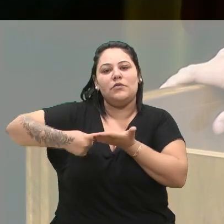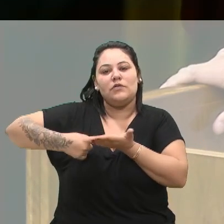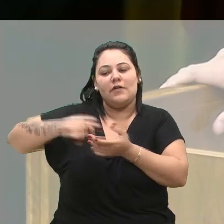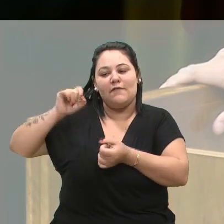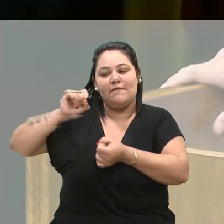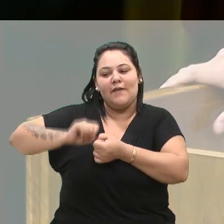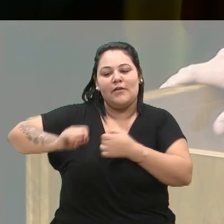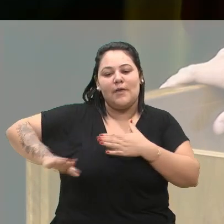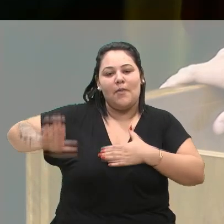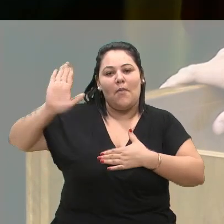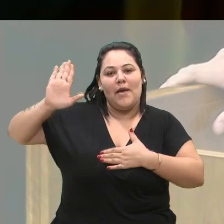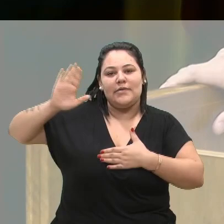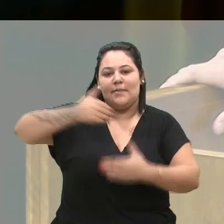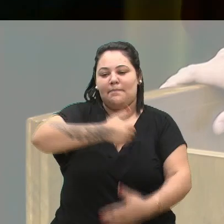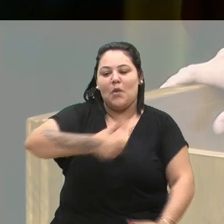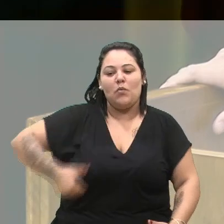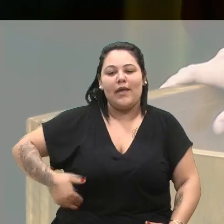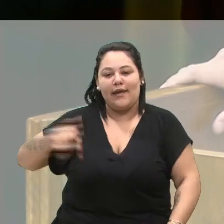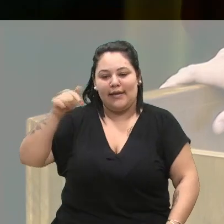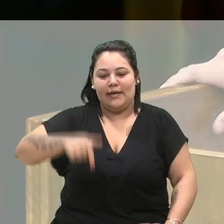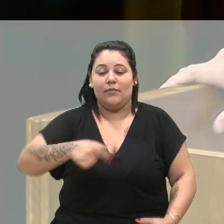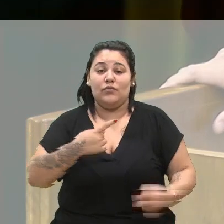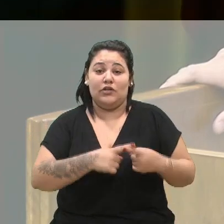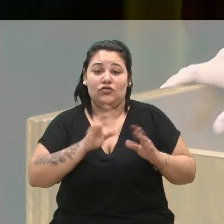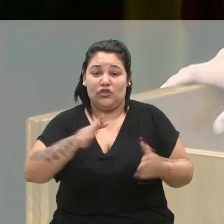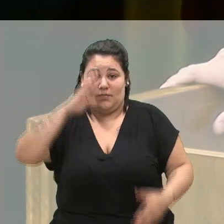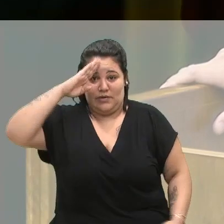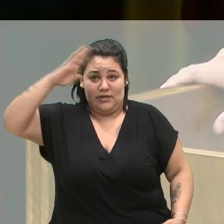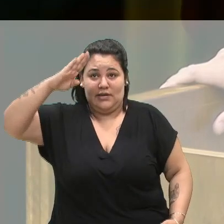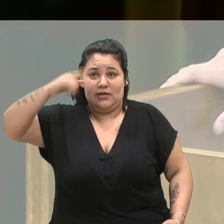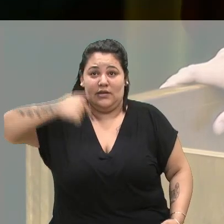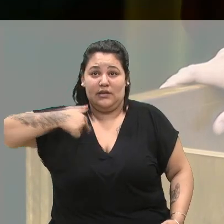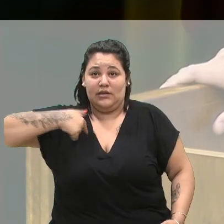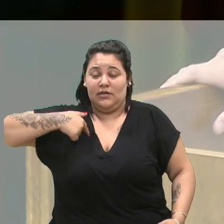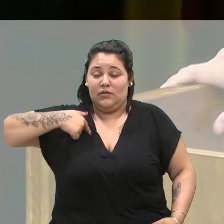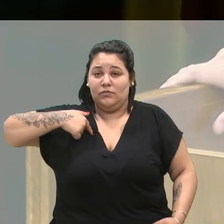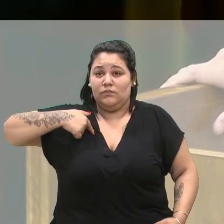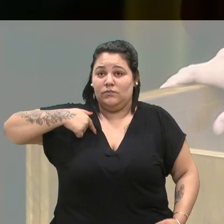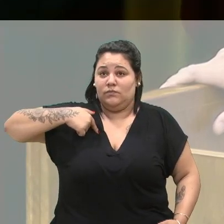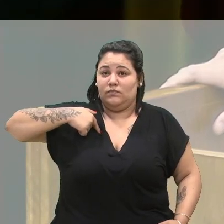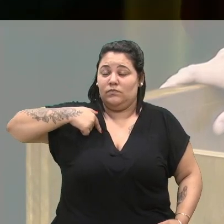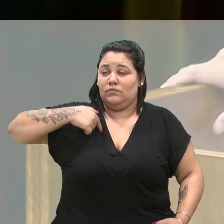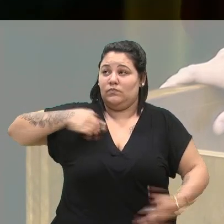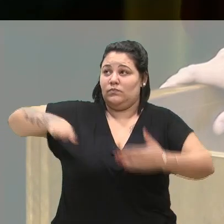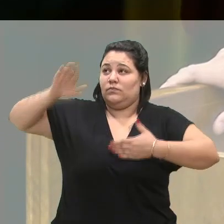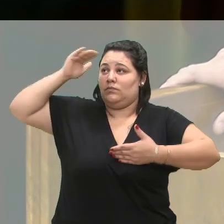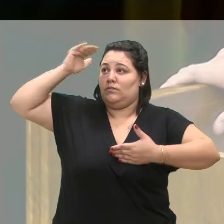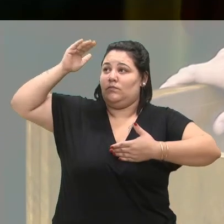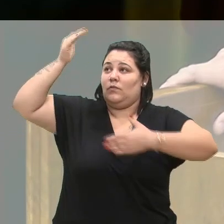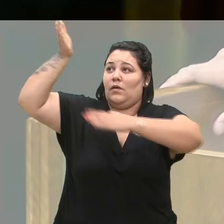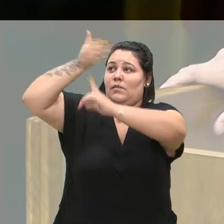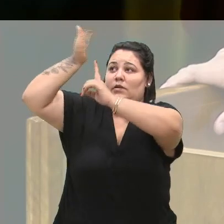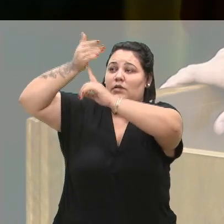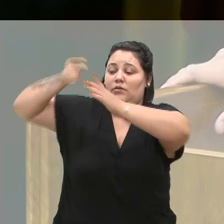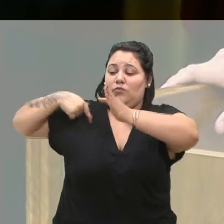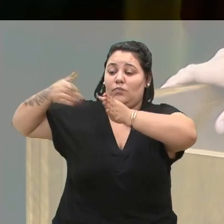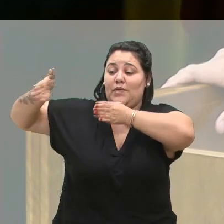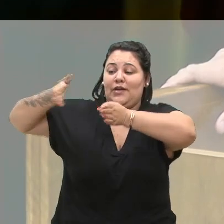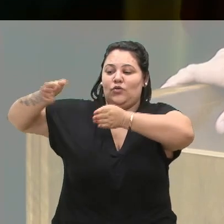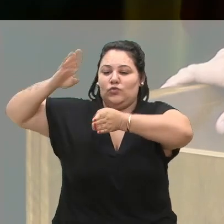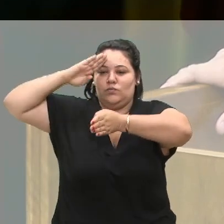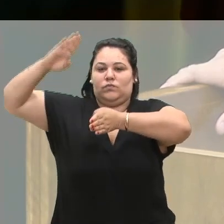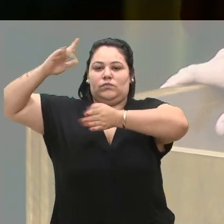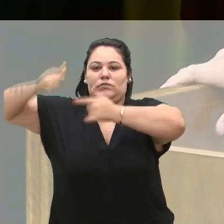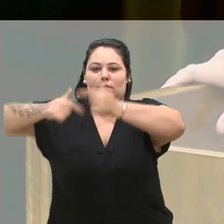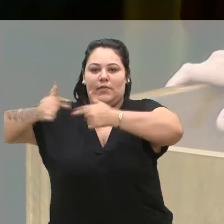promessa pública, porque eu fui militar e eu jurei a bandeira no meu período no Exército. E eu trago